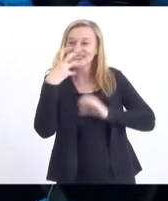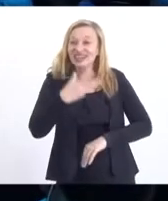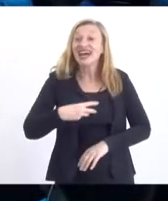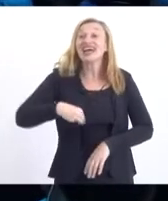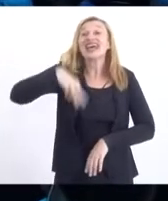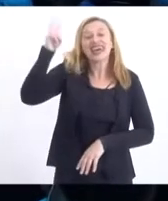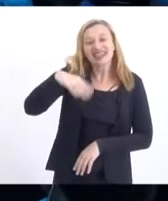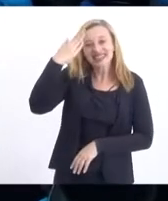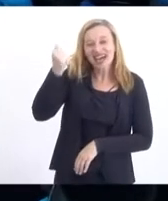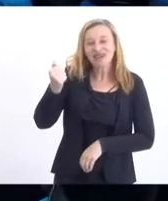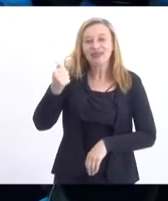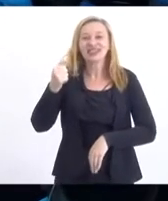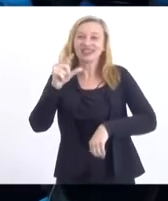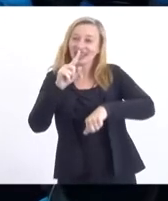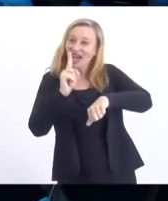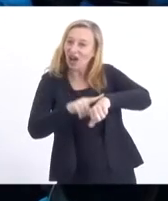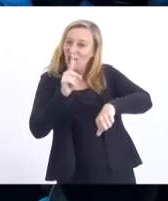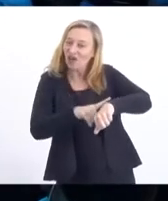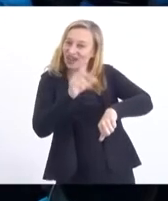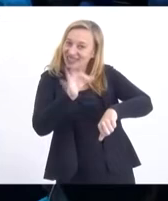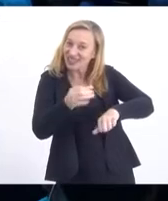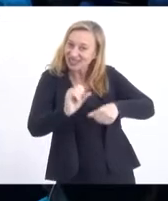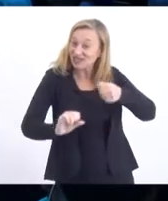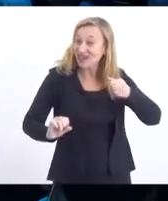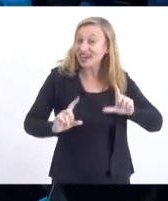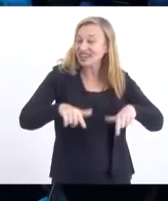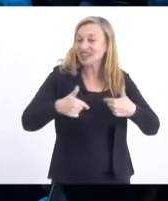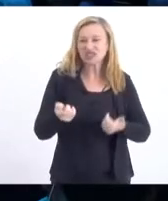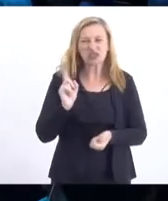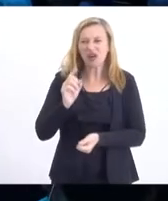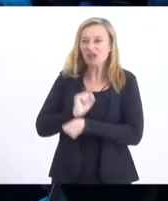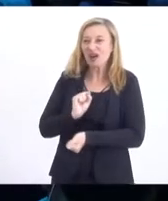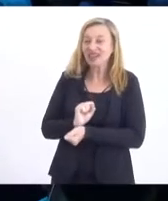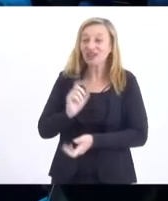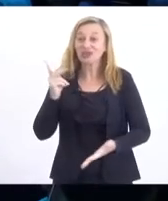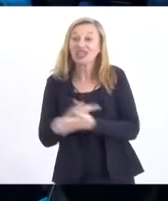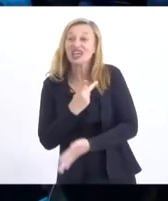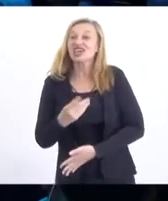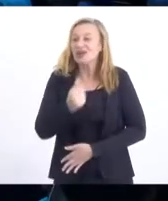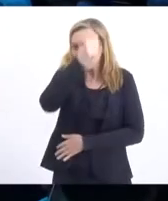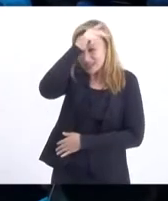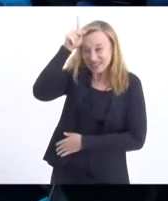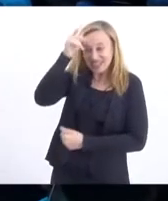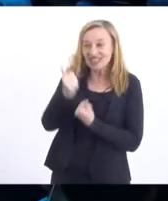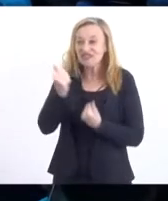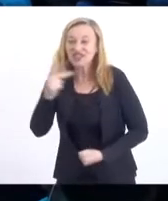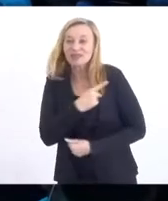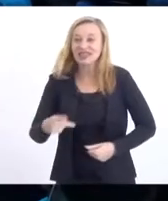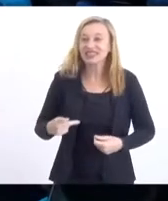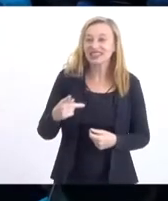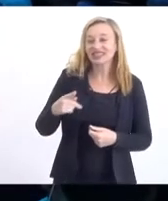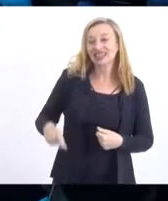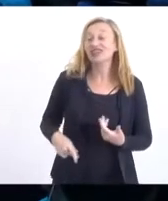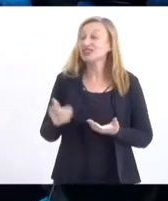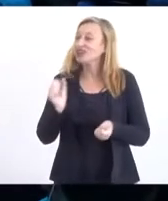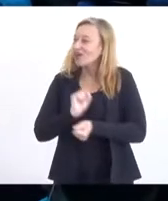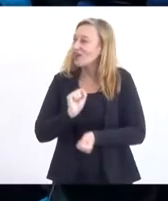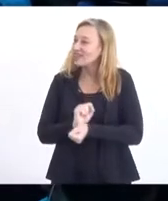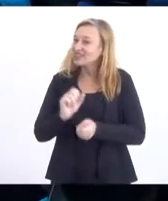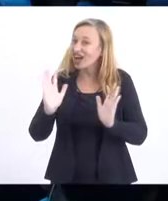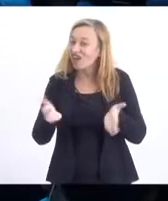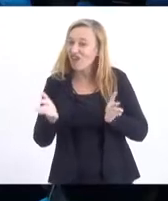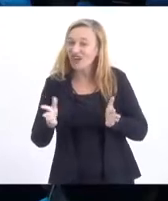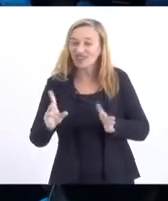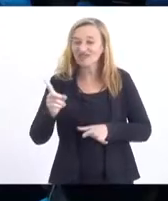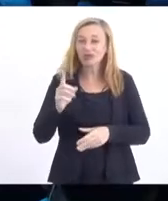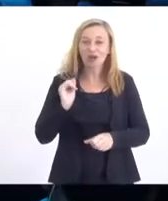faz a hora, não espera acontecer. Presidente, vice-presidente, vocês estão fazendo acontecer agora, sem esperar o amanhã.